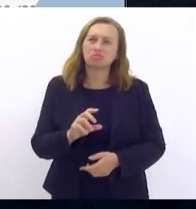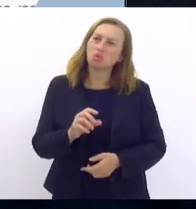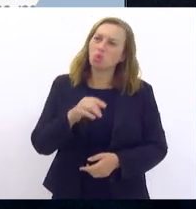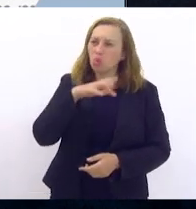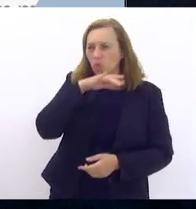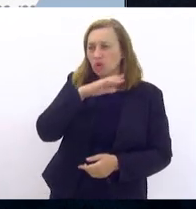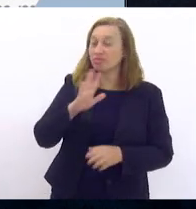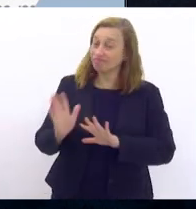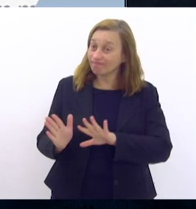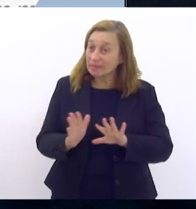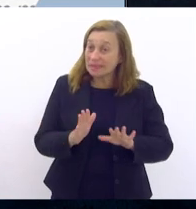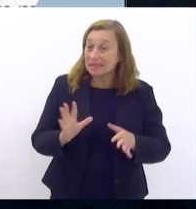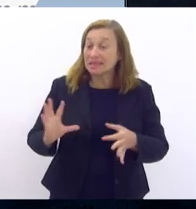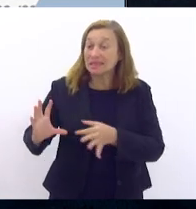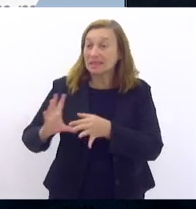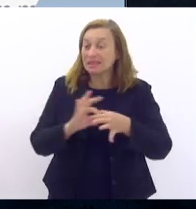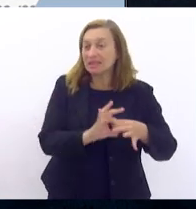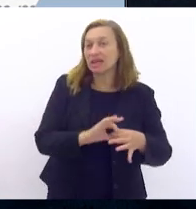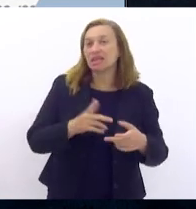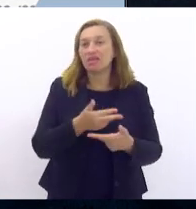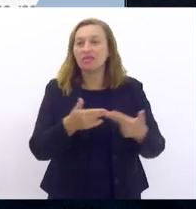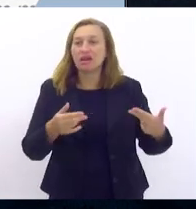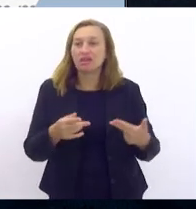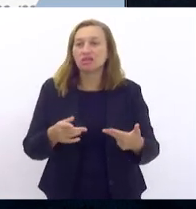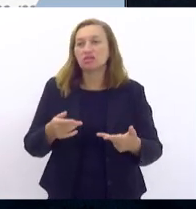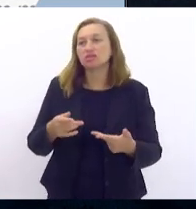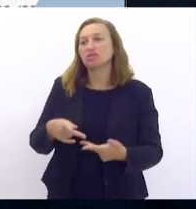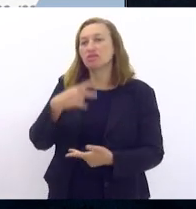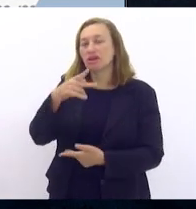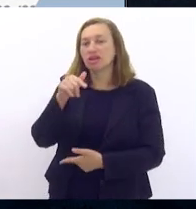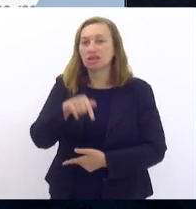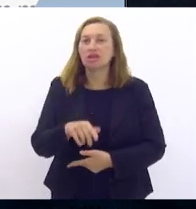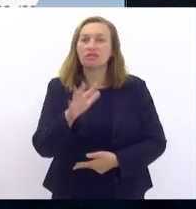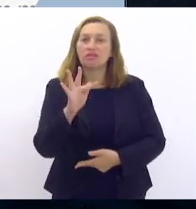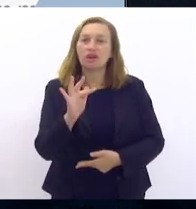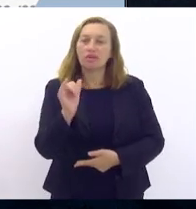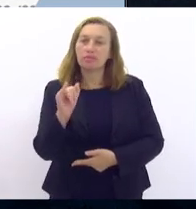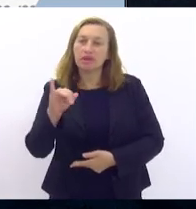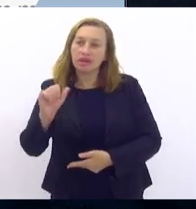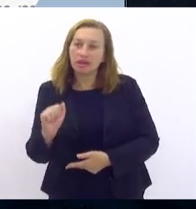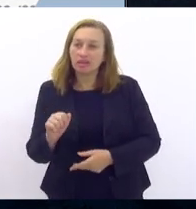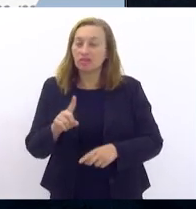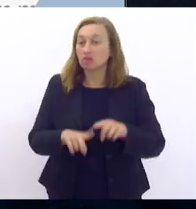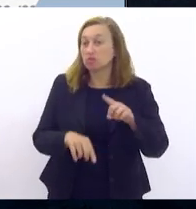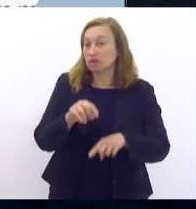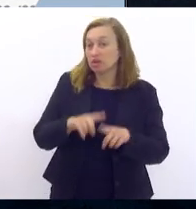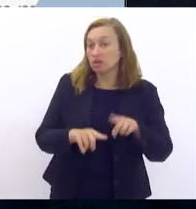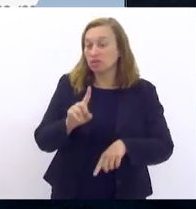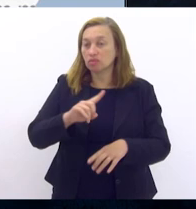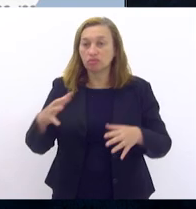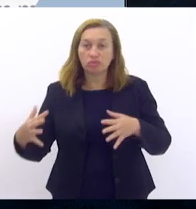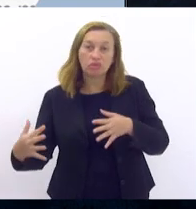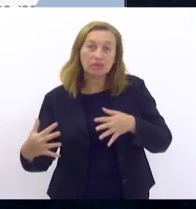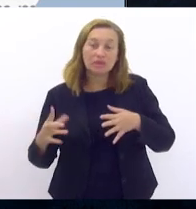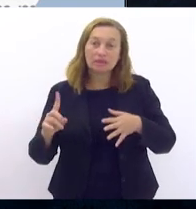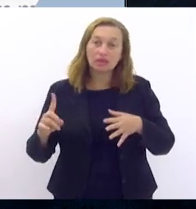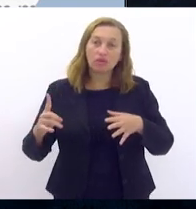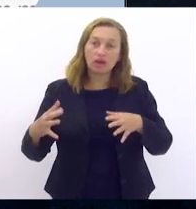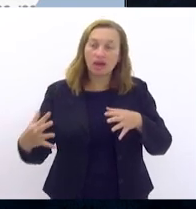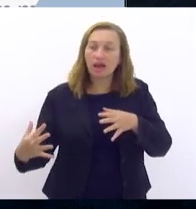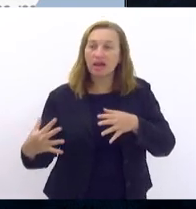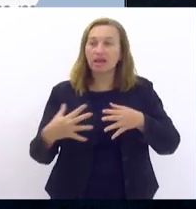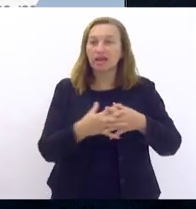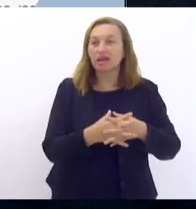e ligado a várias coisas que foram D aqui né a Fabiana falou do material que nem sempre agrega é agregado o valor